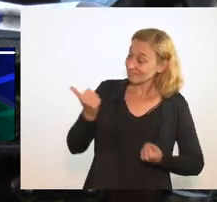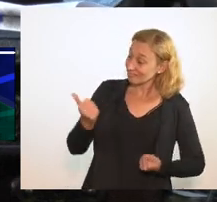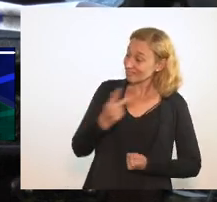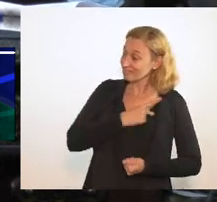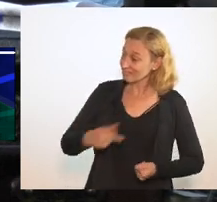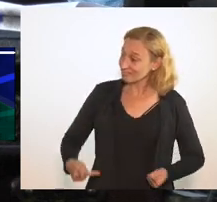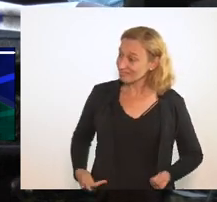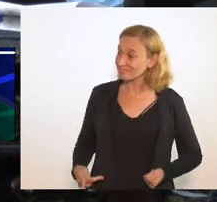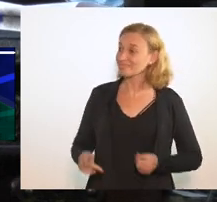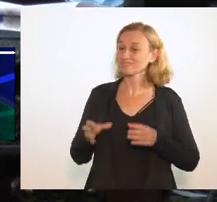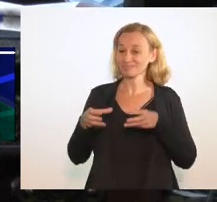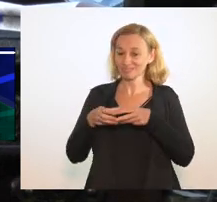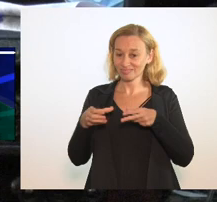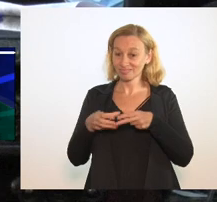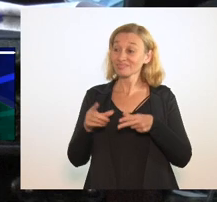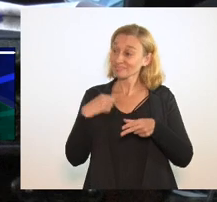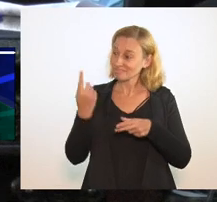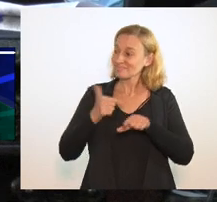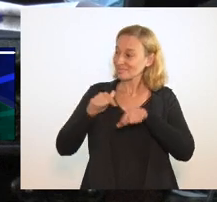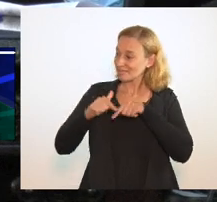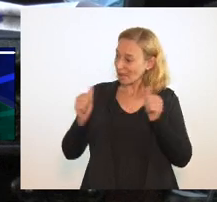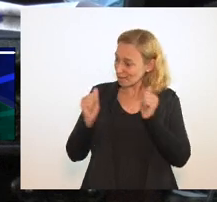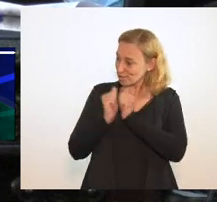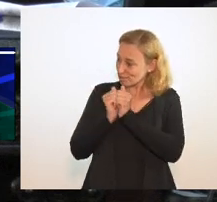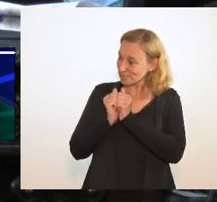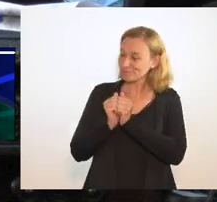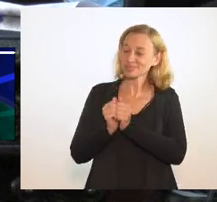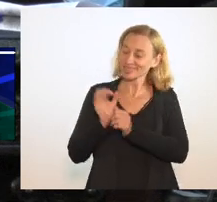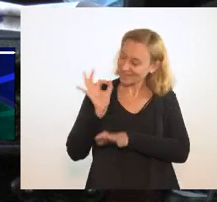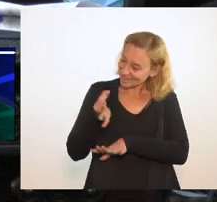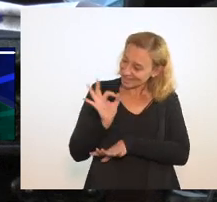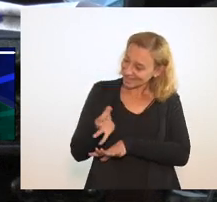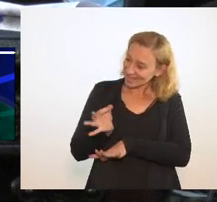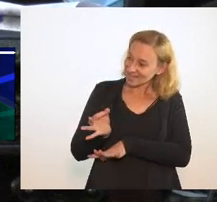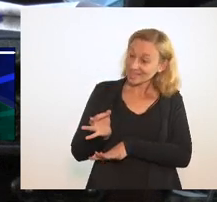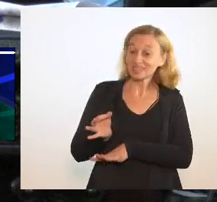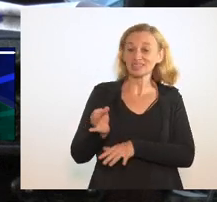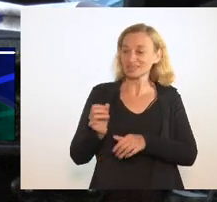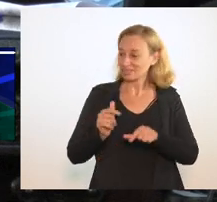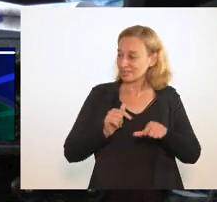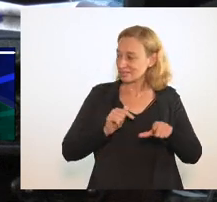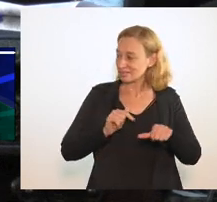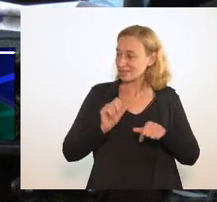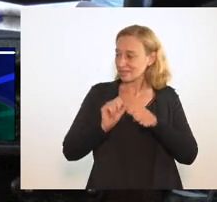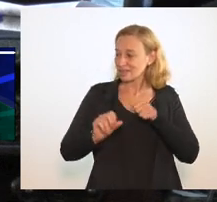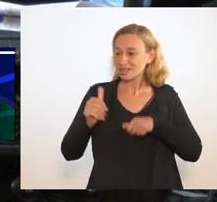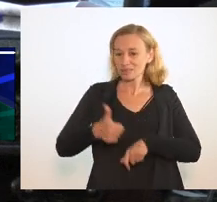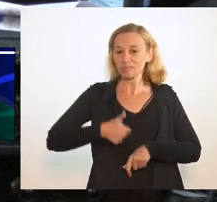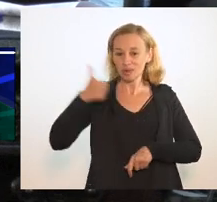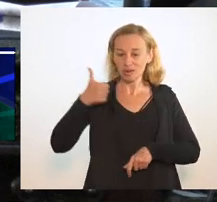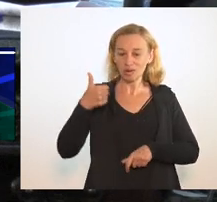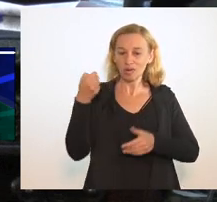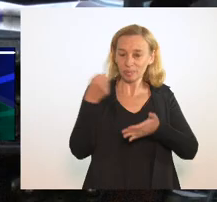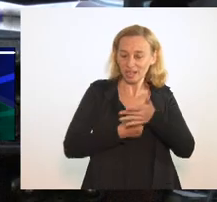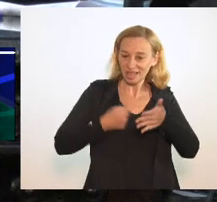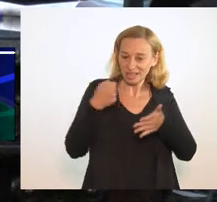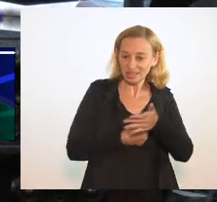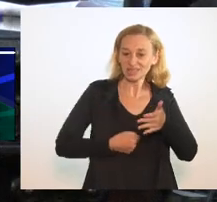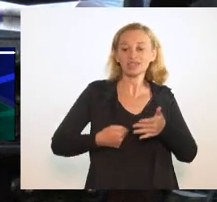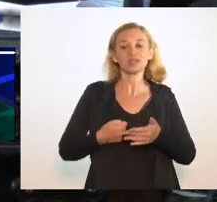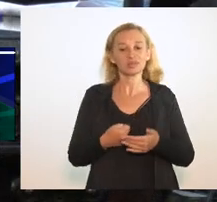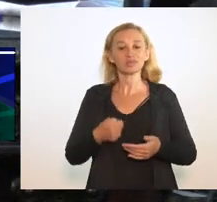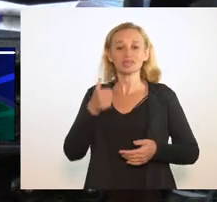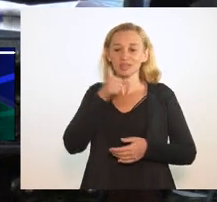da comissão. Então, vamos trabalhar em conjunto e tenho certeza que faremos muito pela resistência, pela luta das